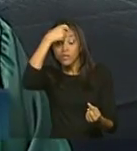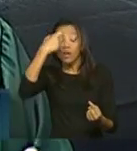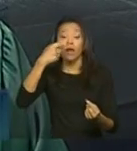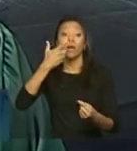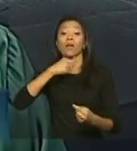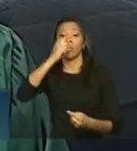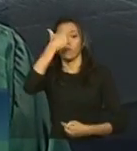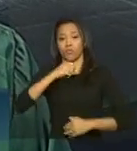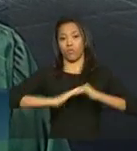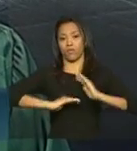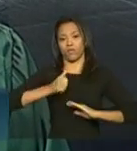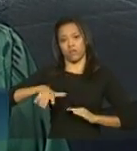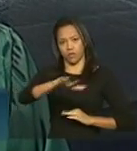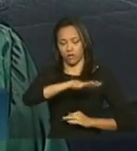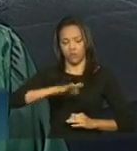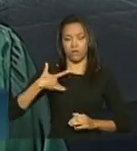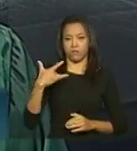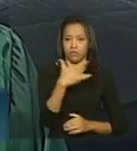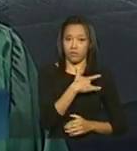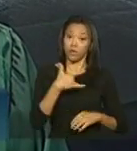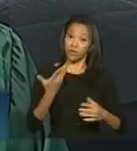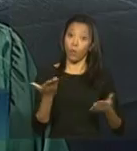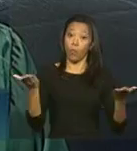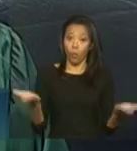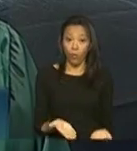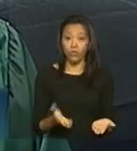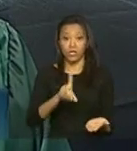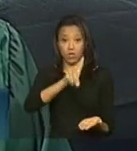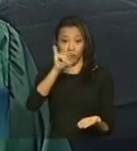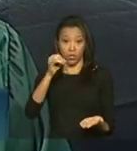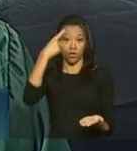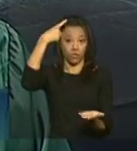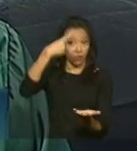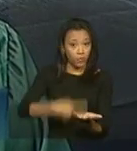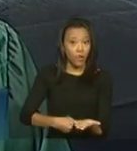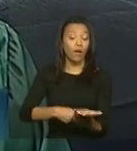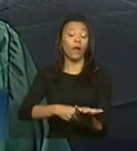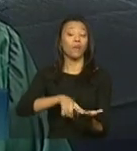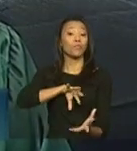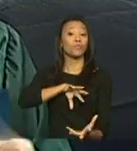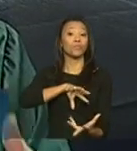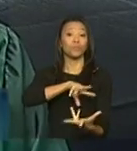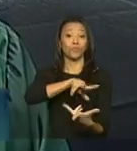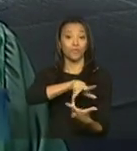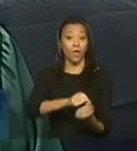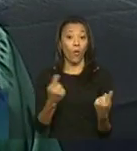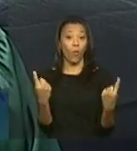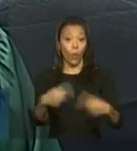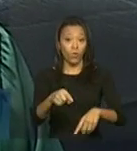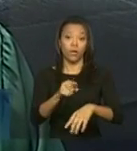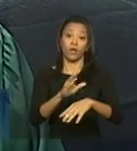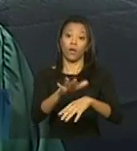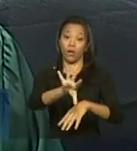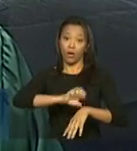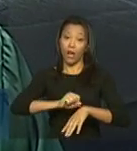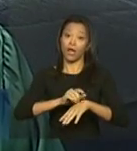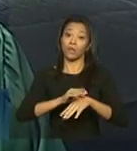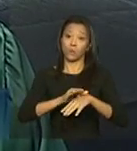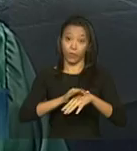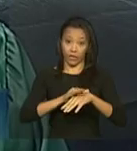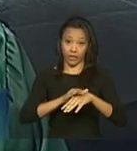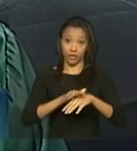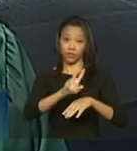hoje, também, nessa data, nós queremos marcar o Dia Mundial de Luta contra a Hanseníase com o lançamento dessa campanha.